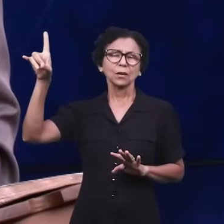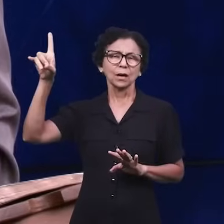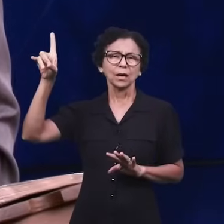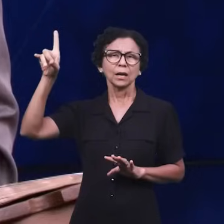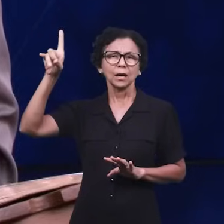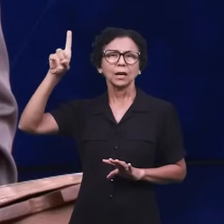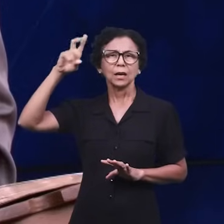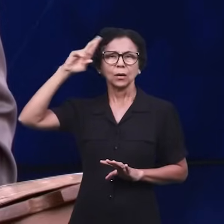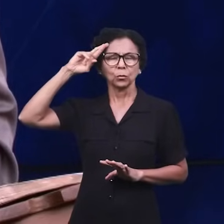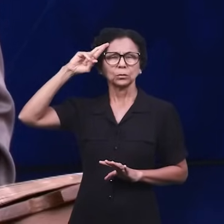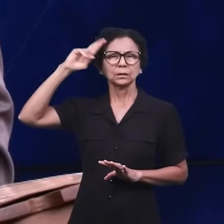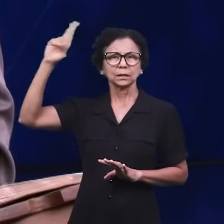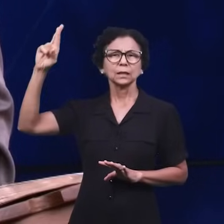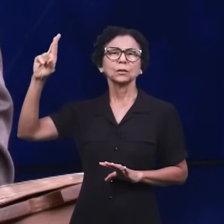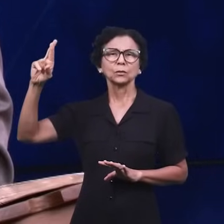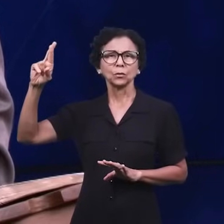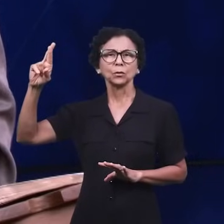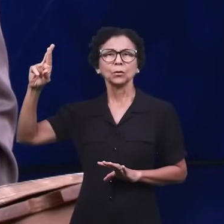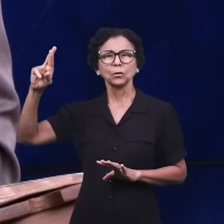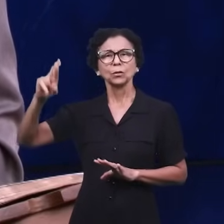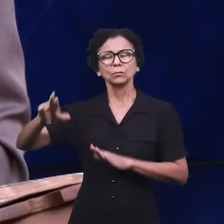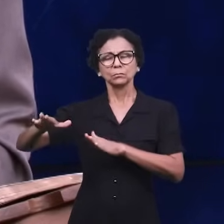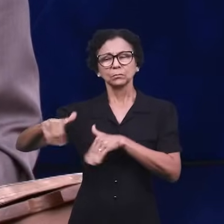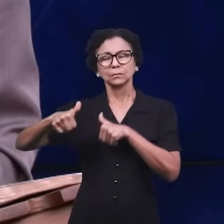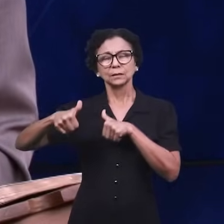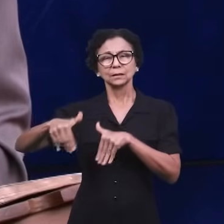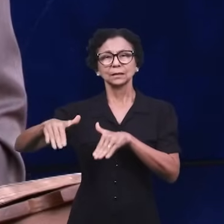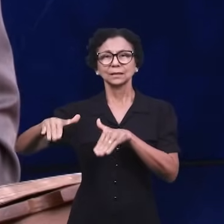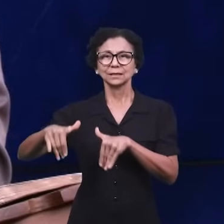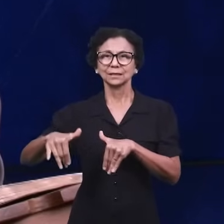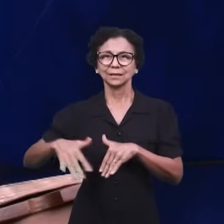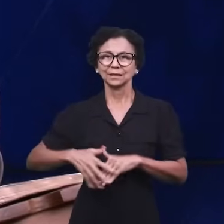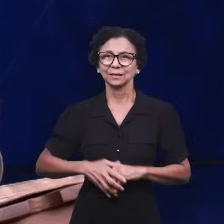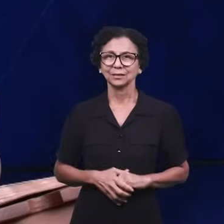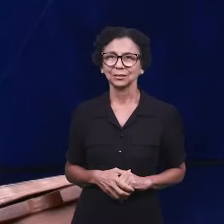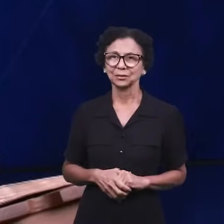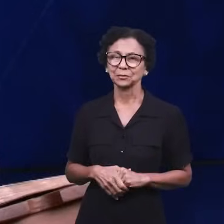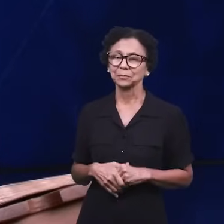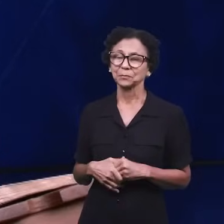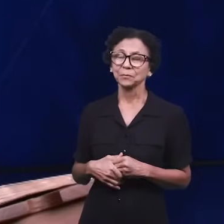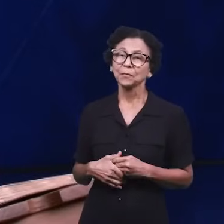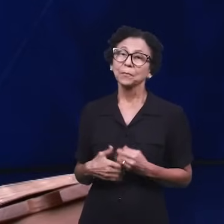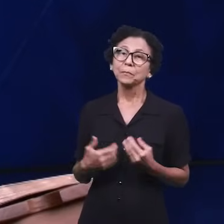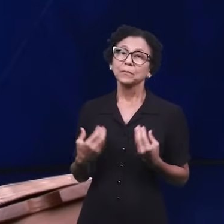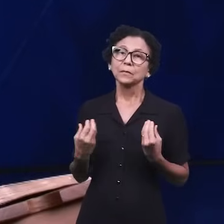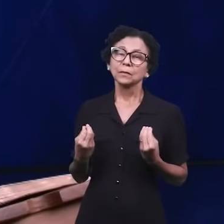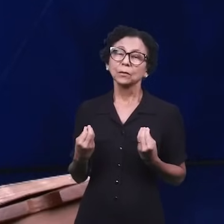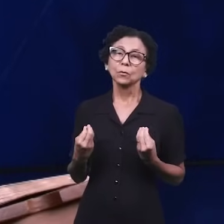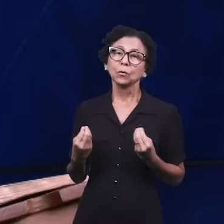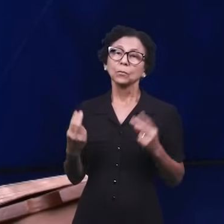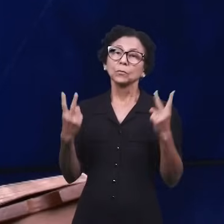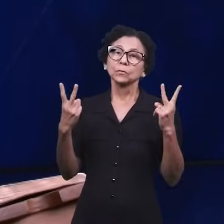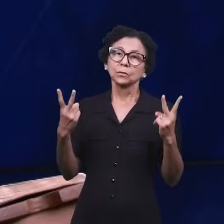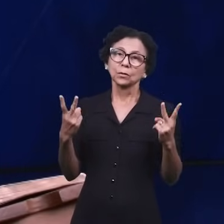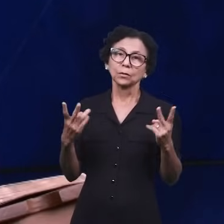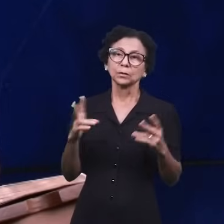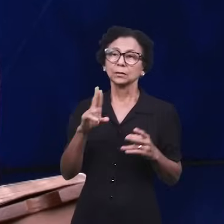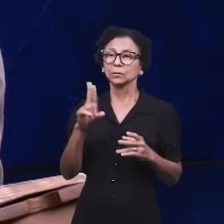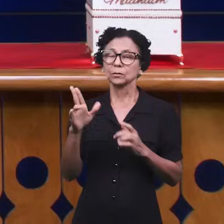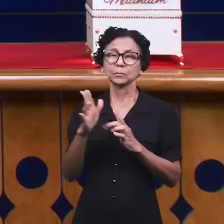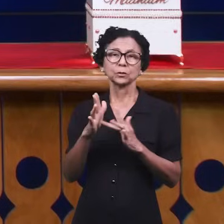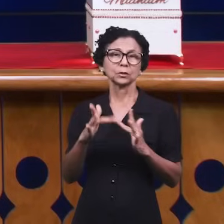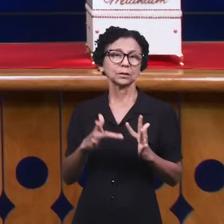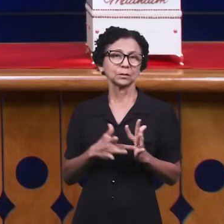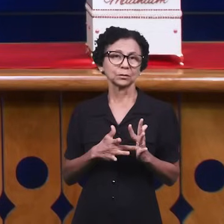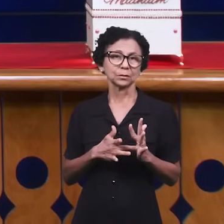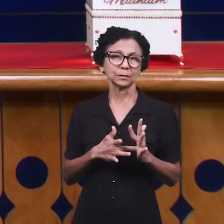dar vitória se não for pela ação de Deus. Então, a igreja, ela caminha na